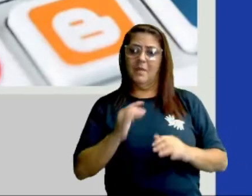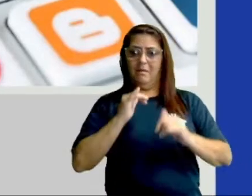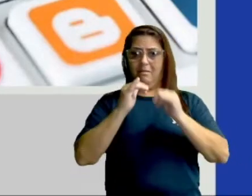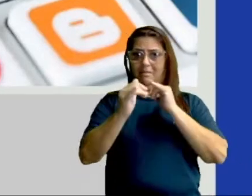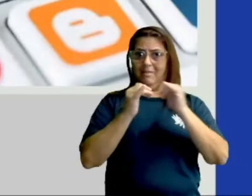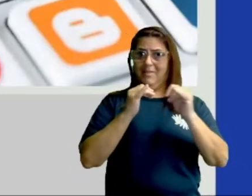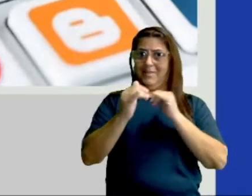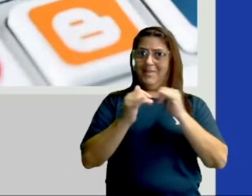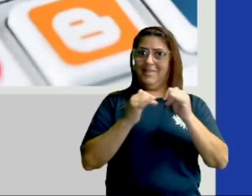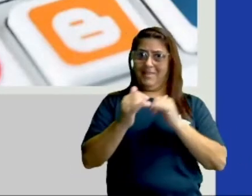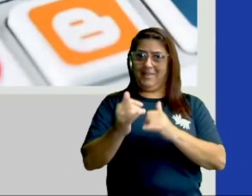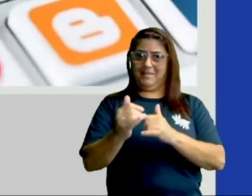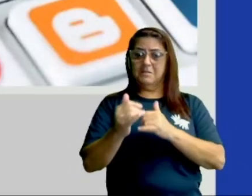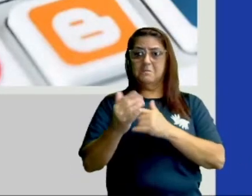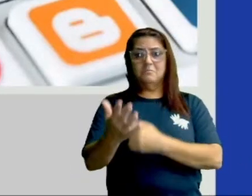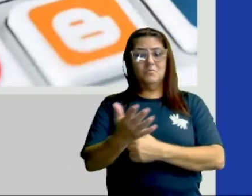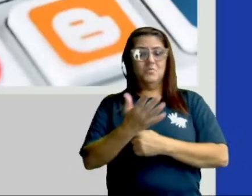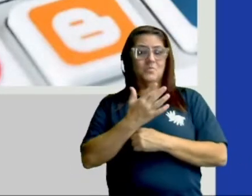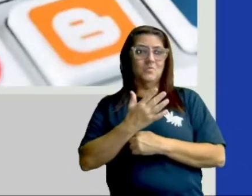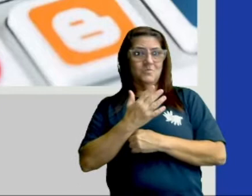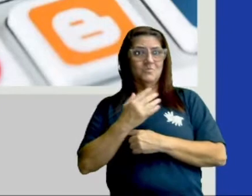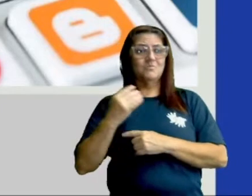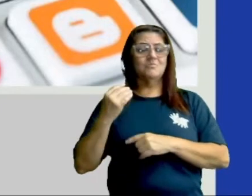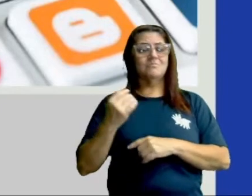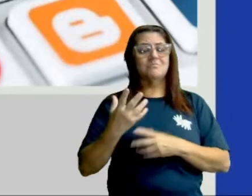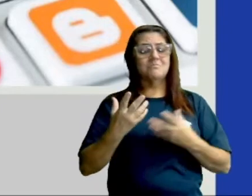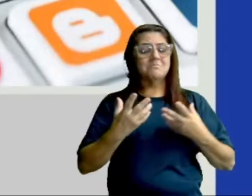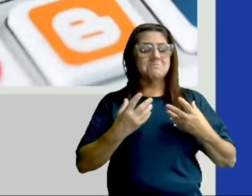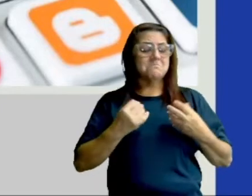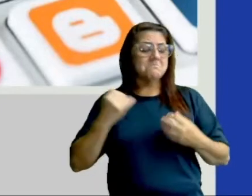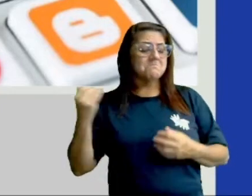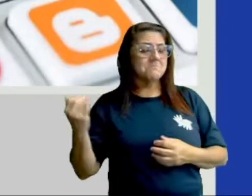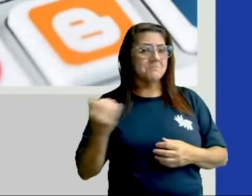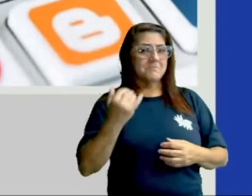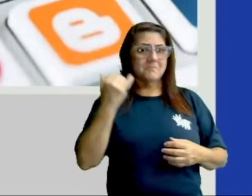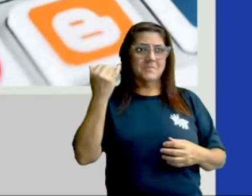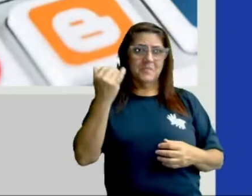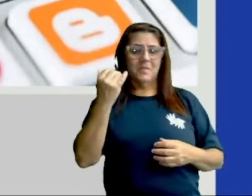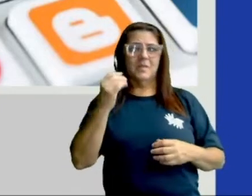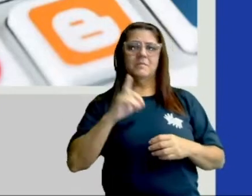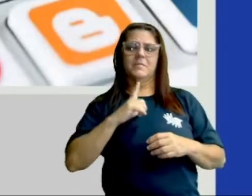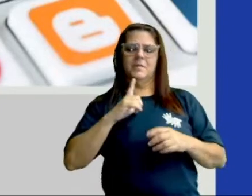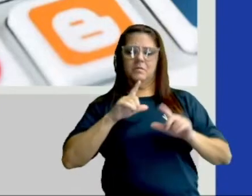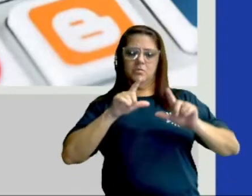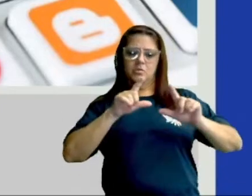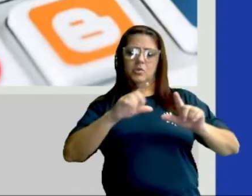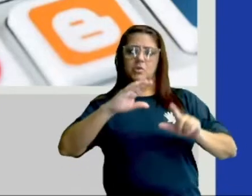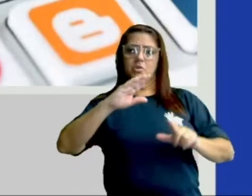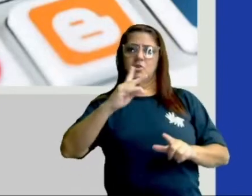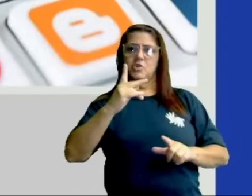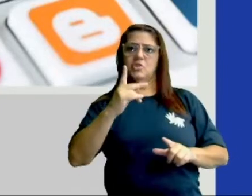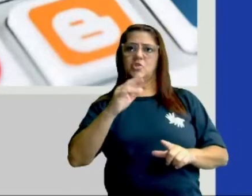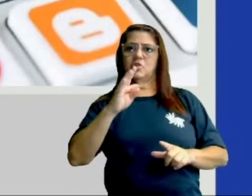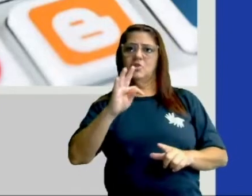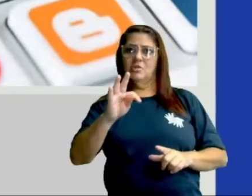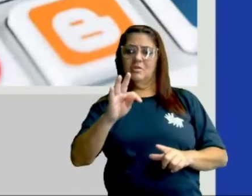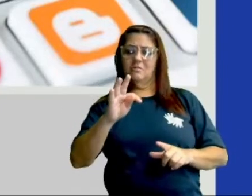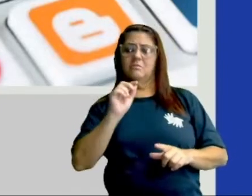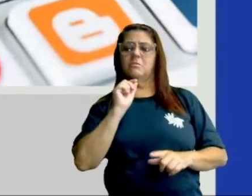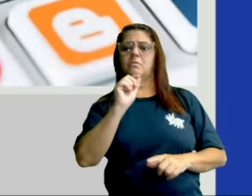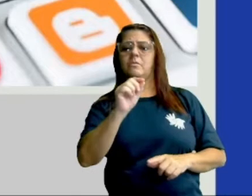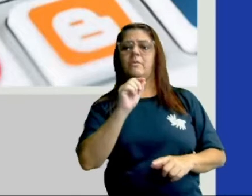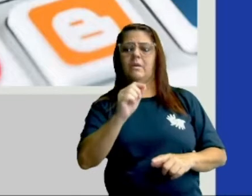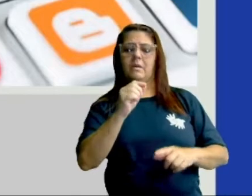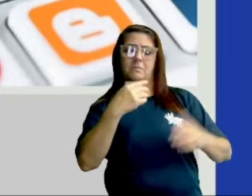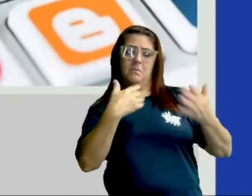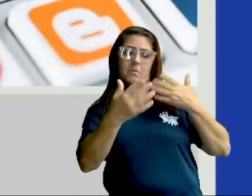é o nosso aliado para que tudo isso aconteça. Então, nele nós temos de quem? O chat. Então, são gêneros que são